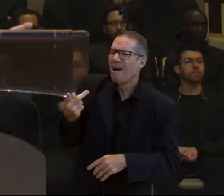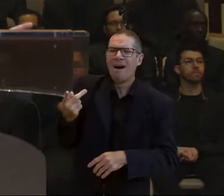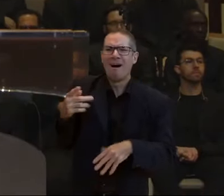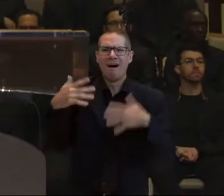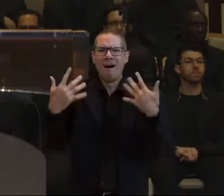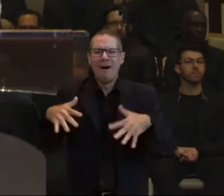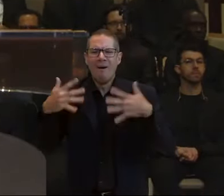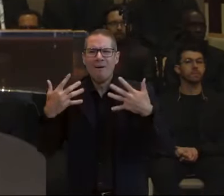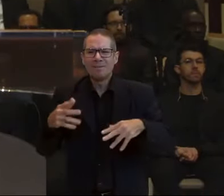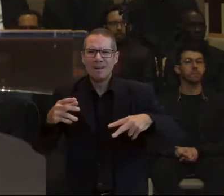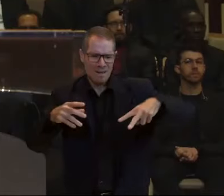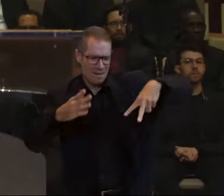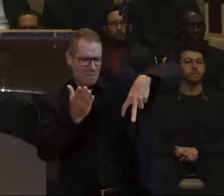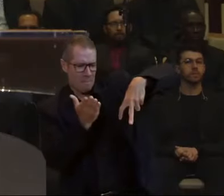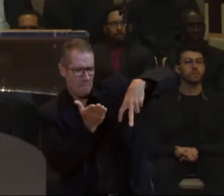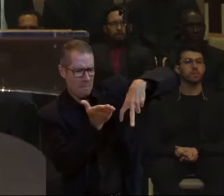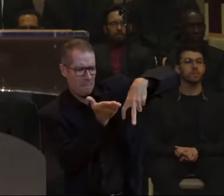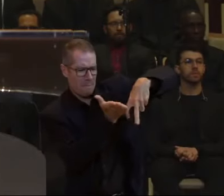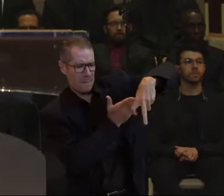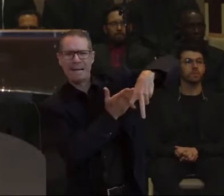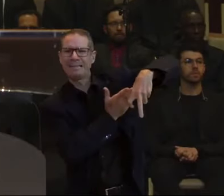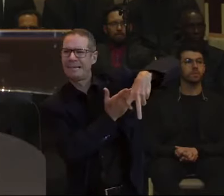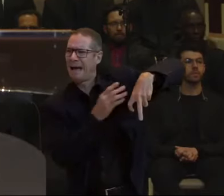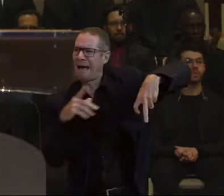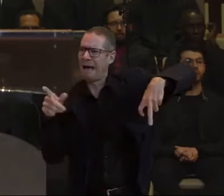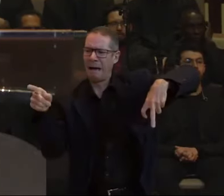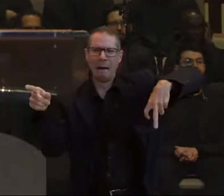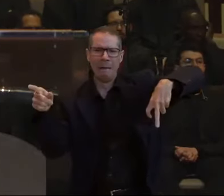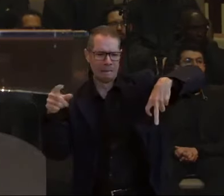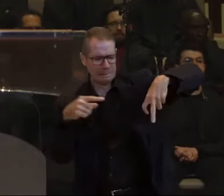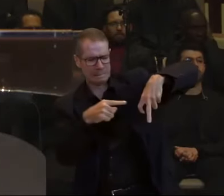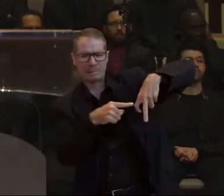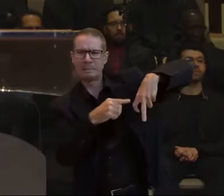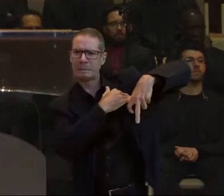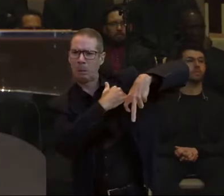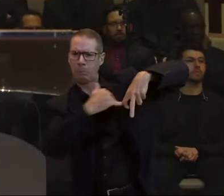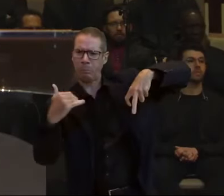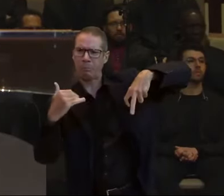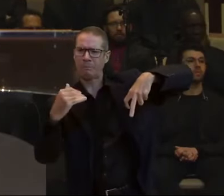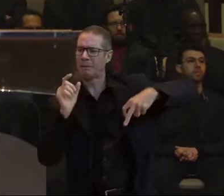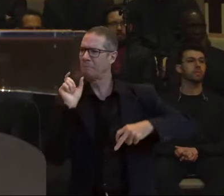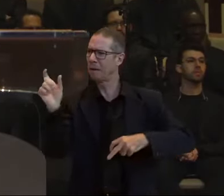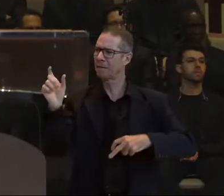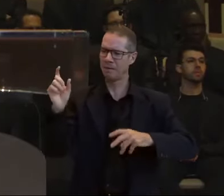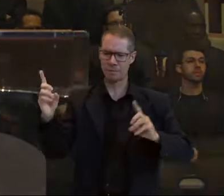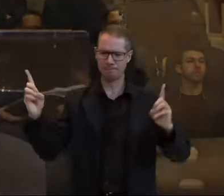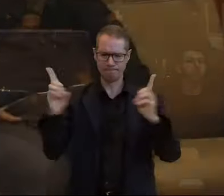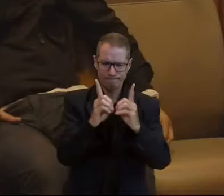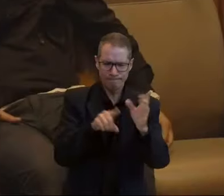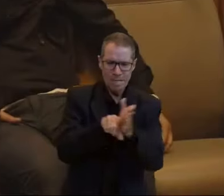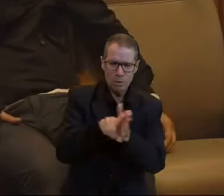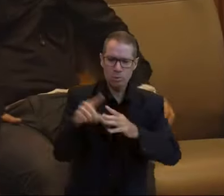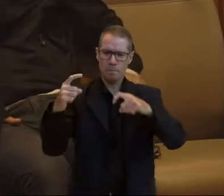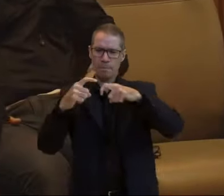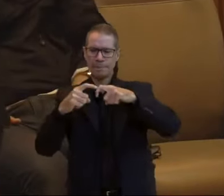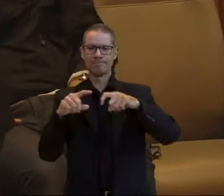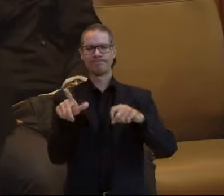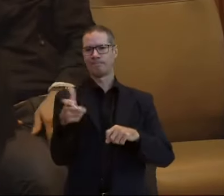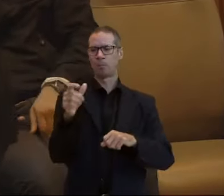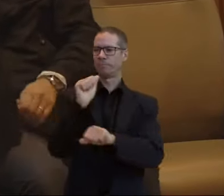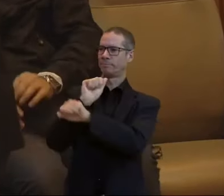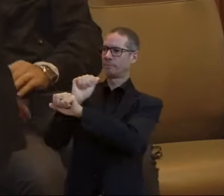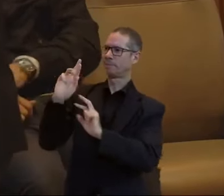aí? Amputou a perna, mas os diagnósticos e as palavras dos médicos eram, não tem